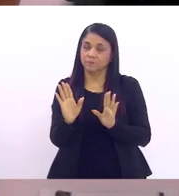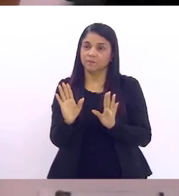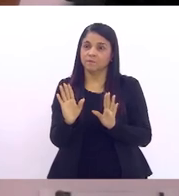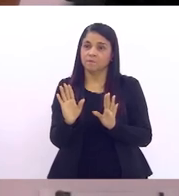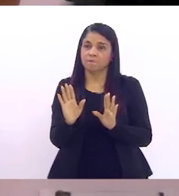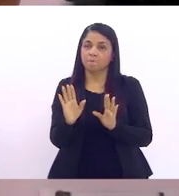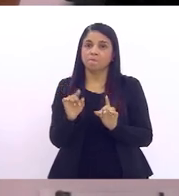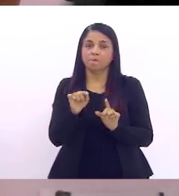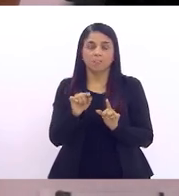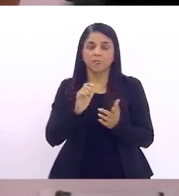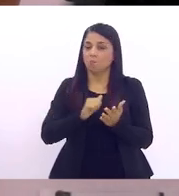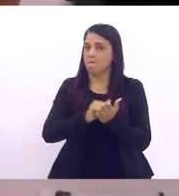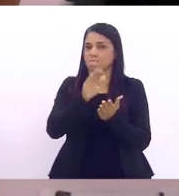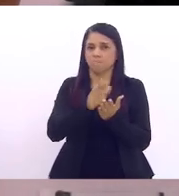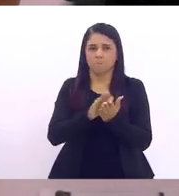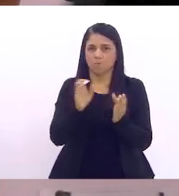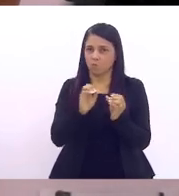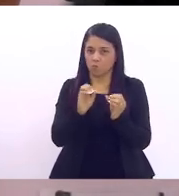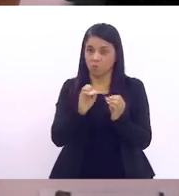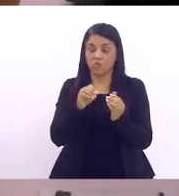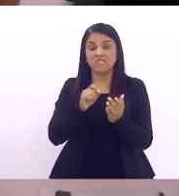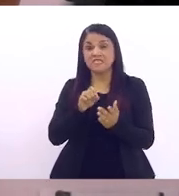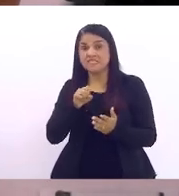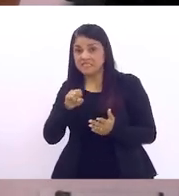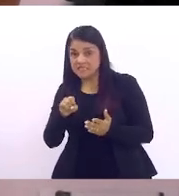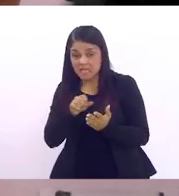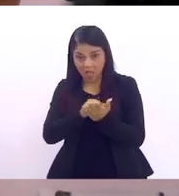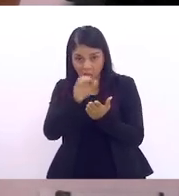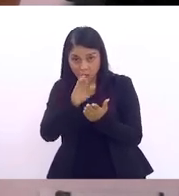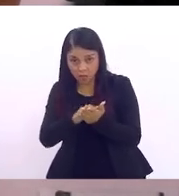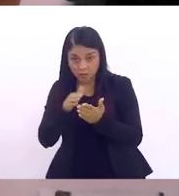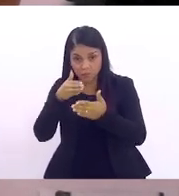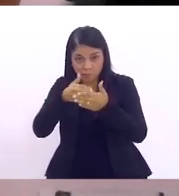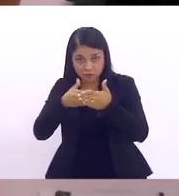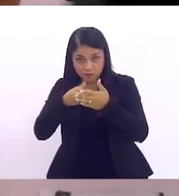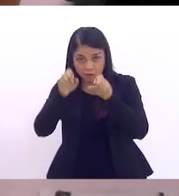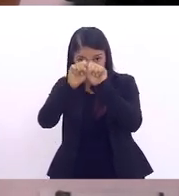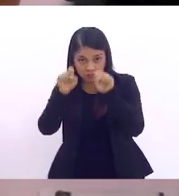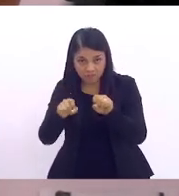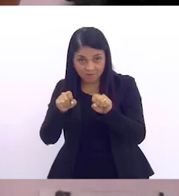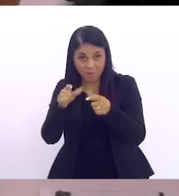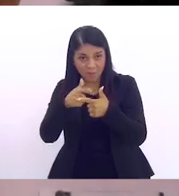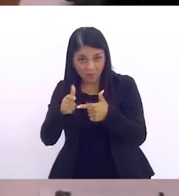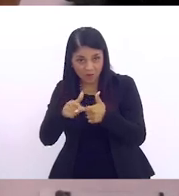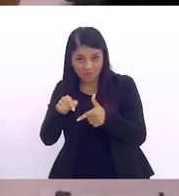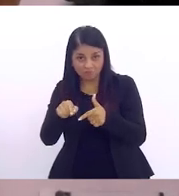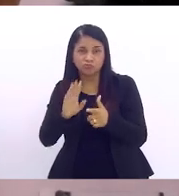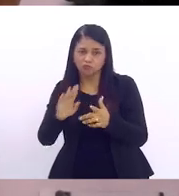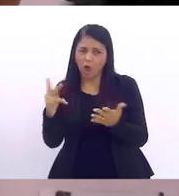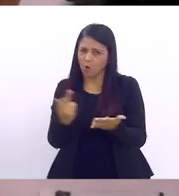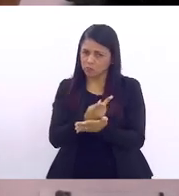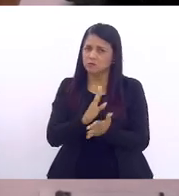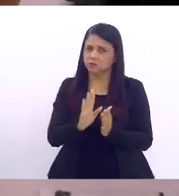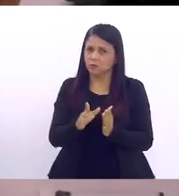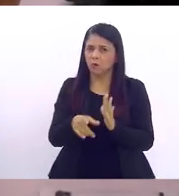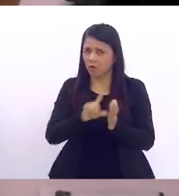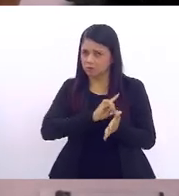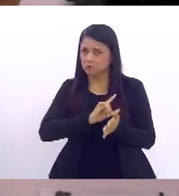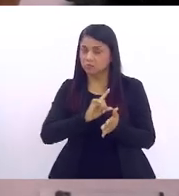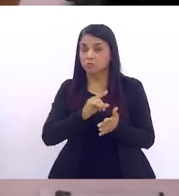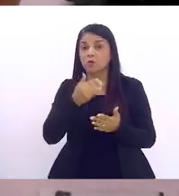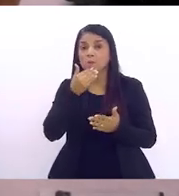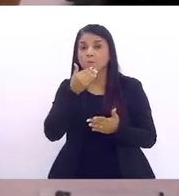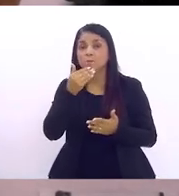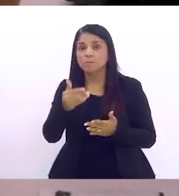ele não vai ser autuado ou se foi autuado por conta de um impedimento do sistema isso já aconteceu nós já tivemos situação dessa nós